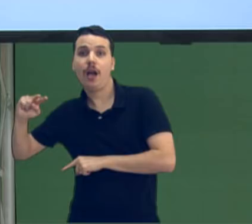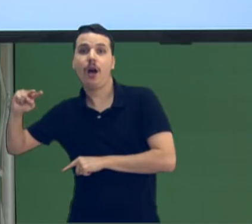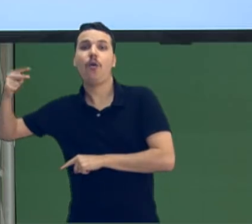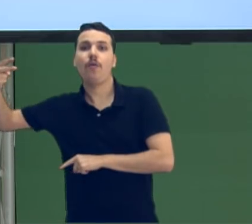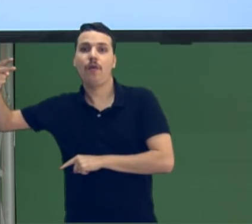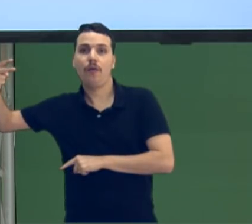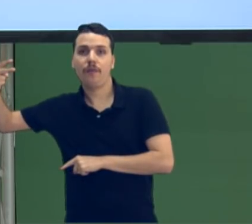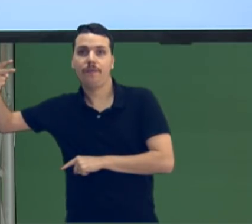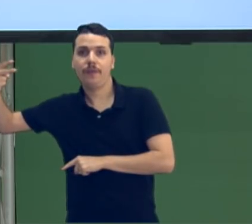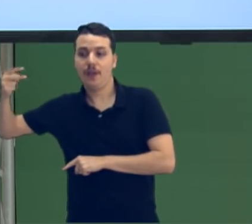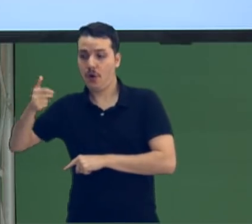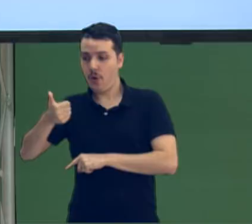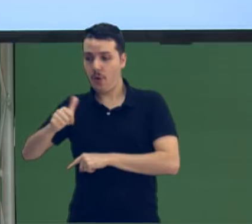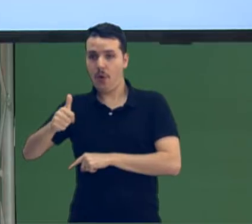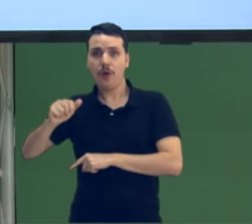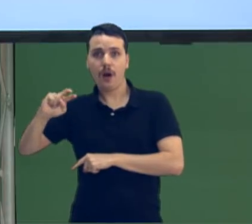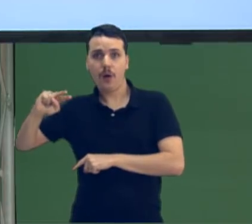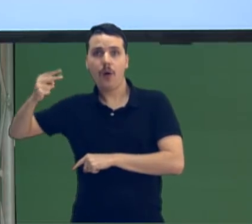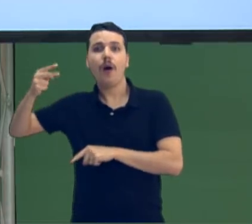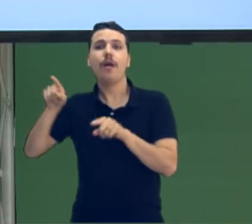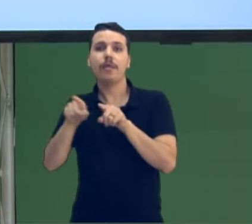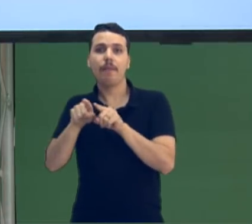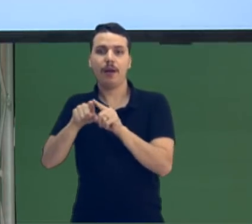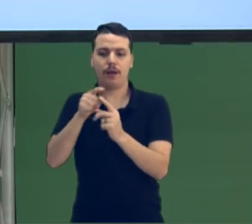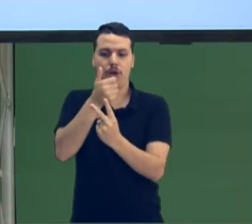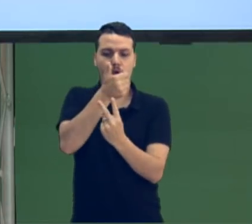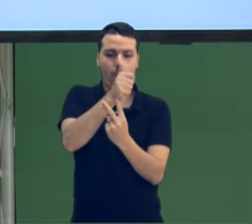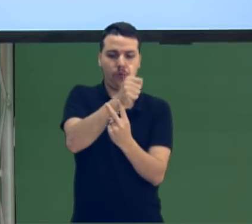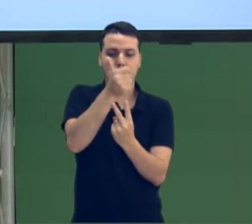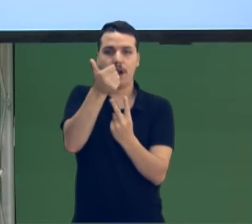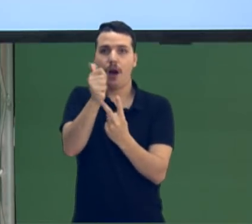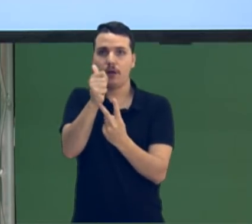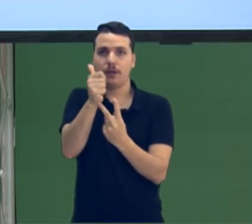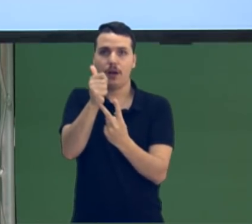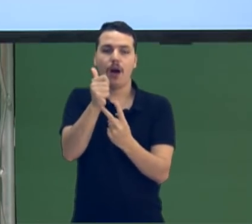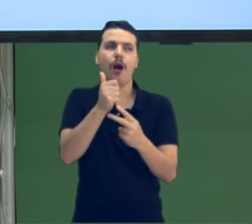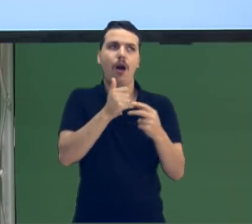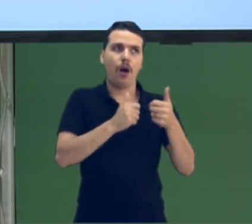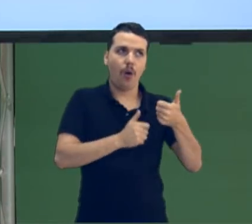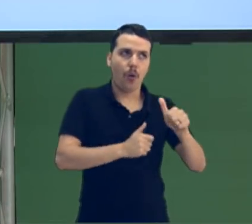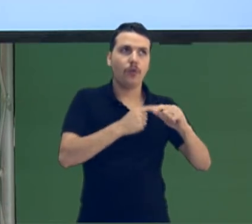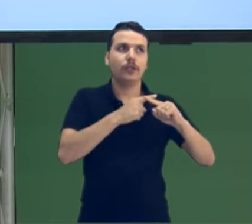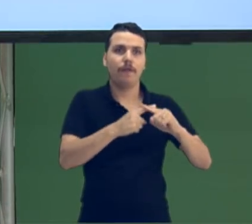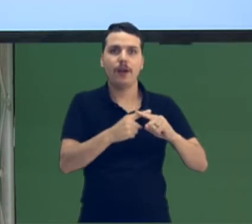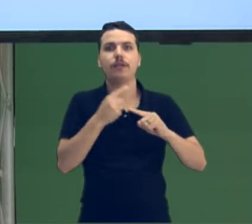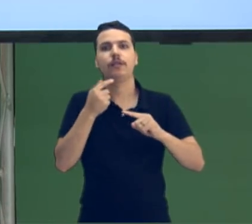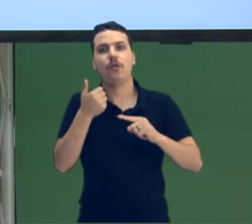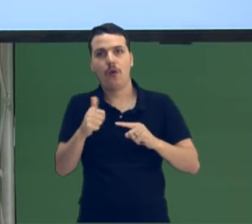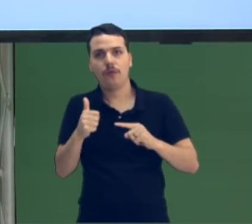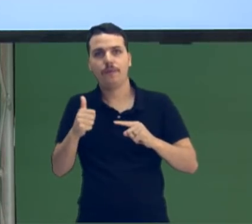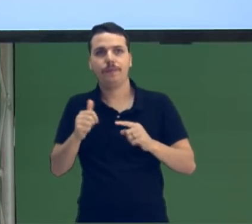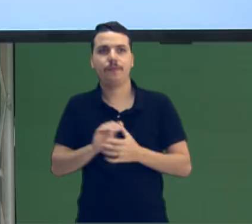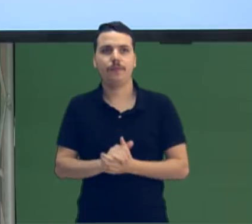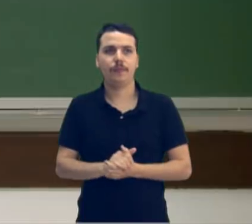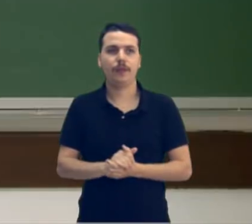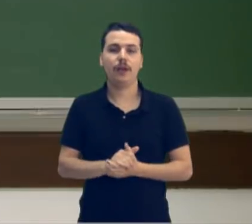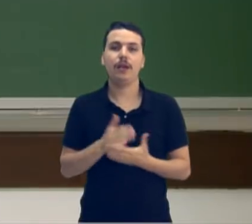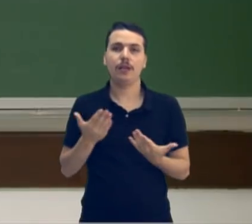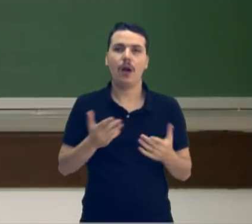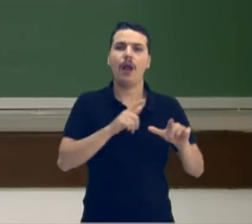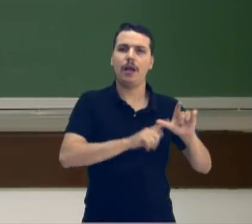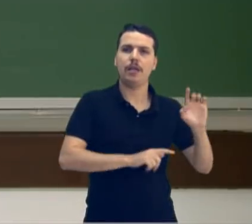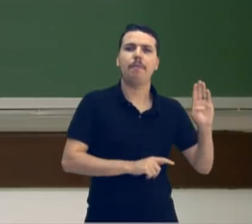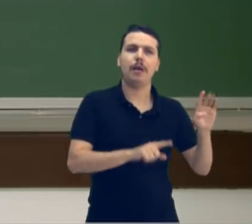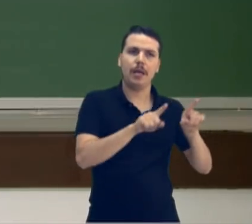quadrado também são 2 fatores 11. 11 vezes 11, certo? Na letra B também eu vou ter que abrir primeiro